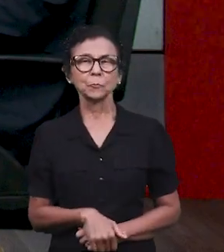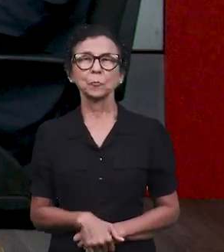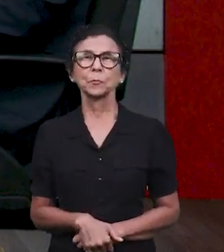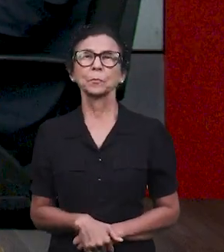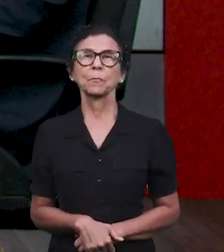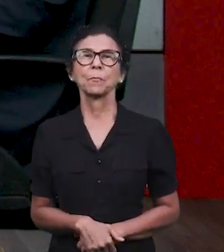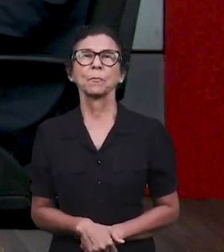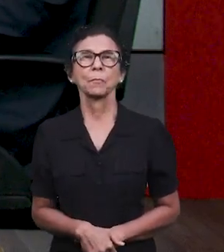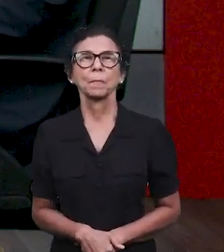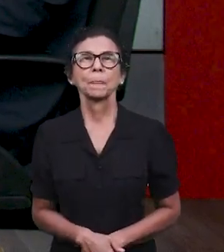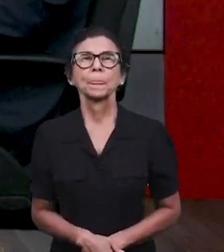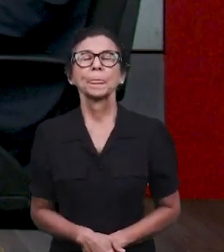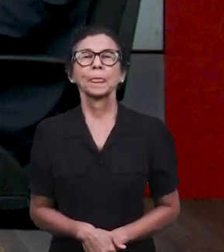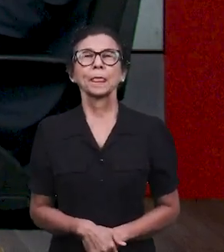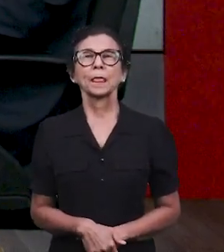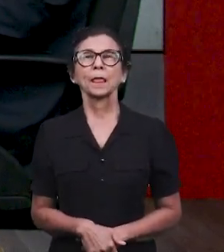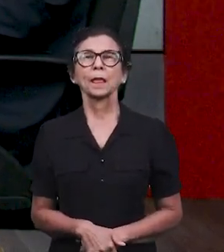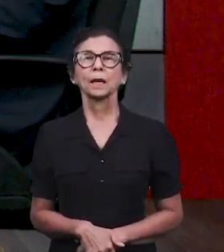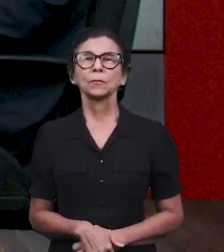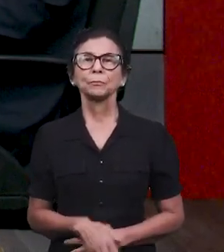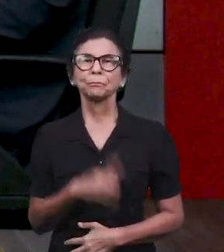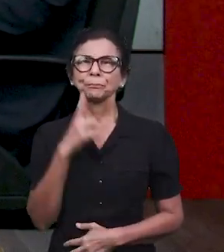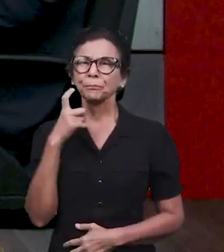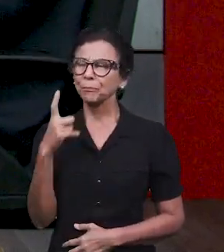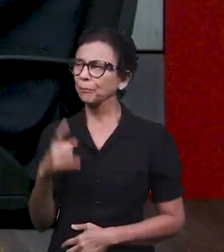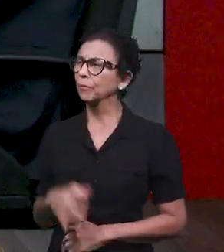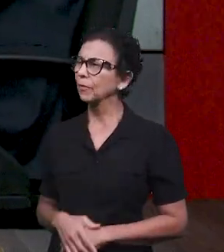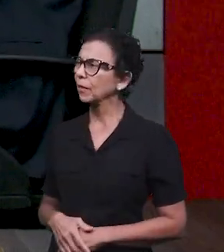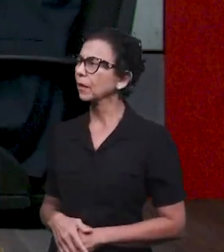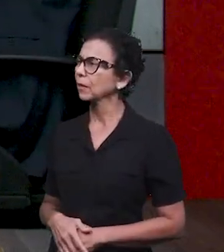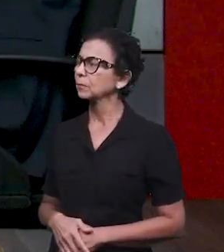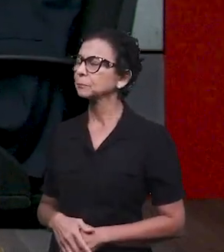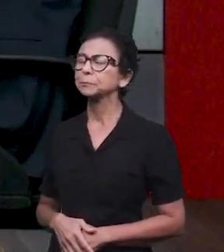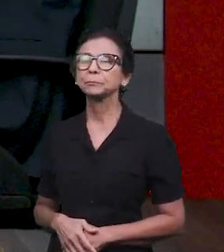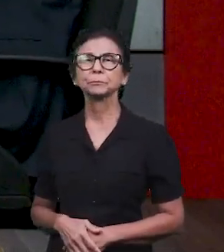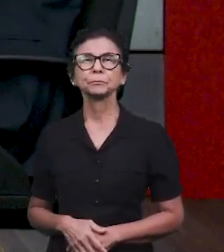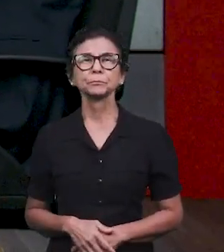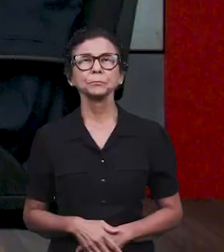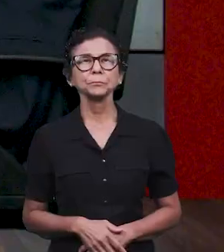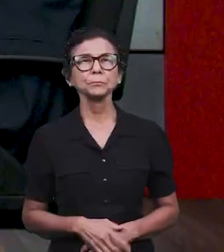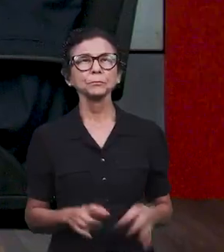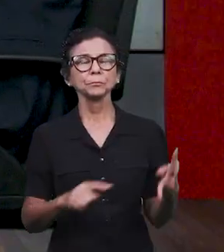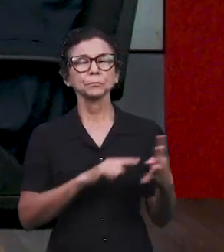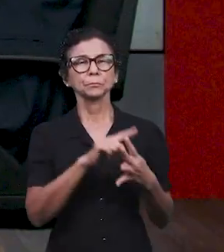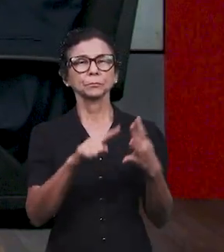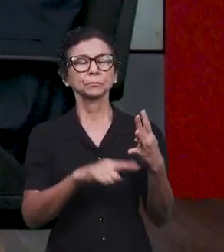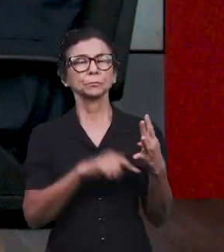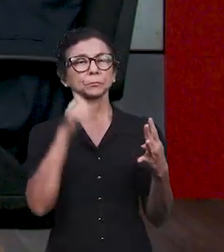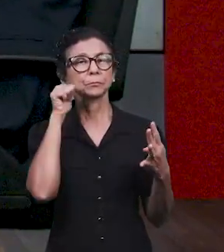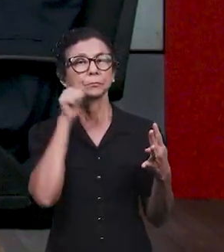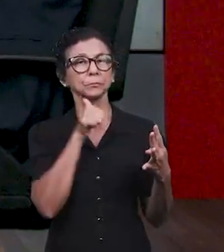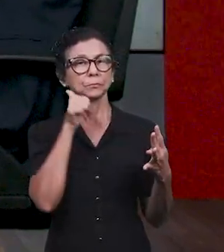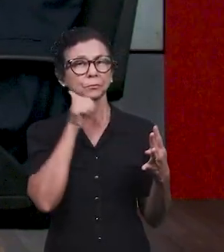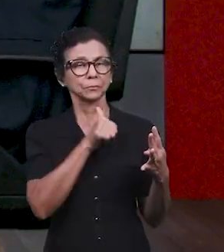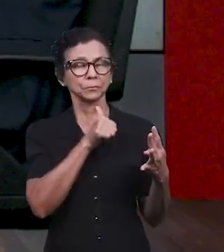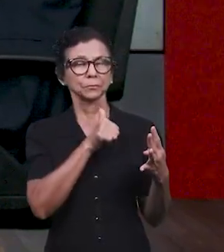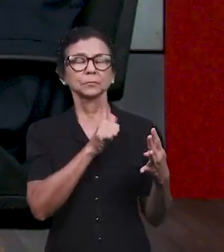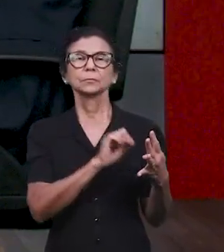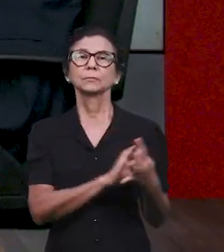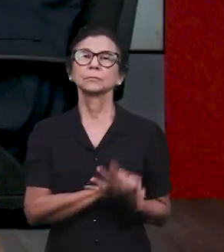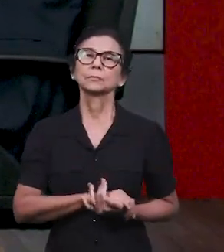Interessante, né, pastor Marco Roberto? E assim como aquelas mulheres,